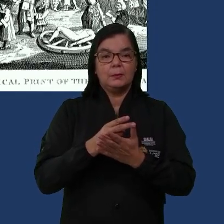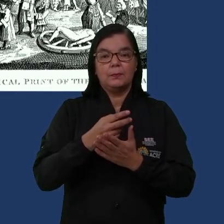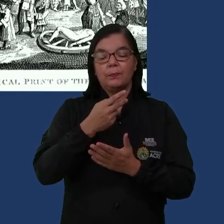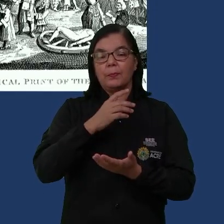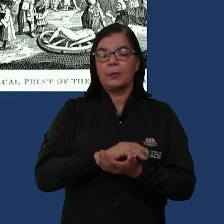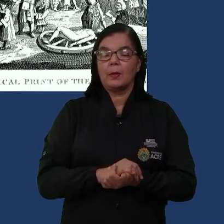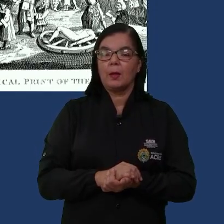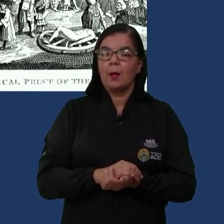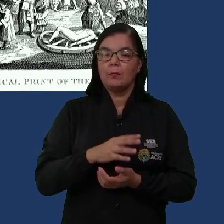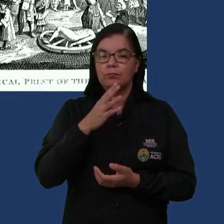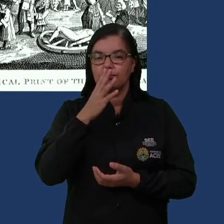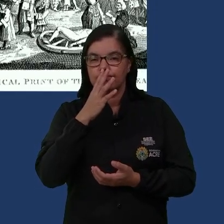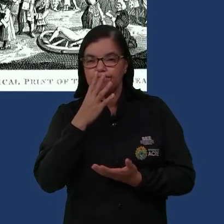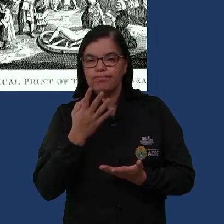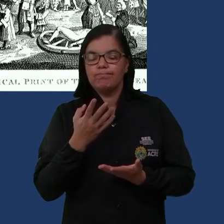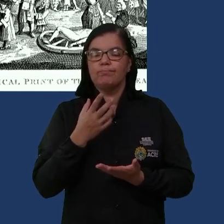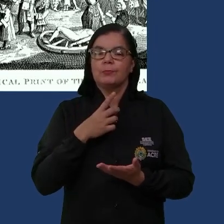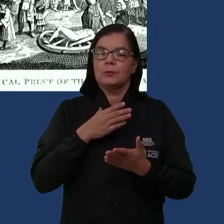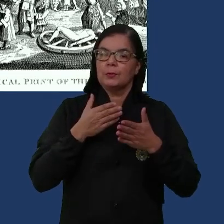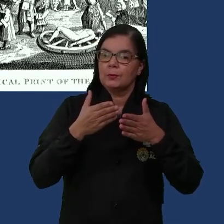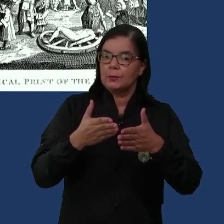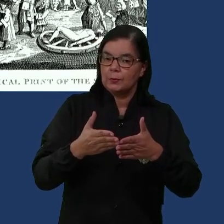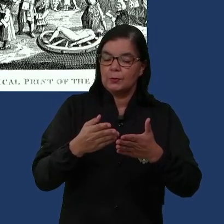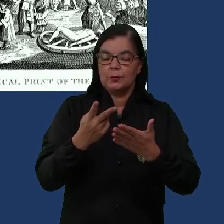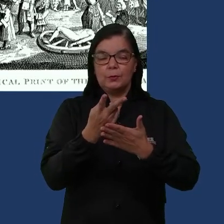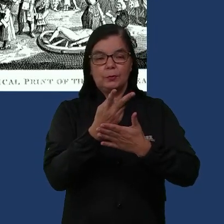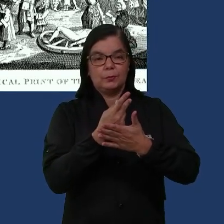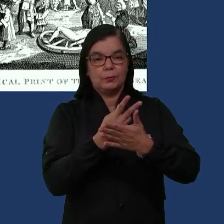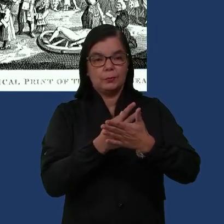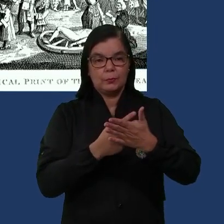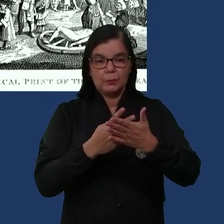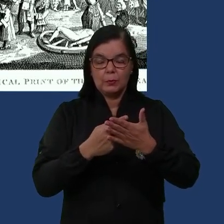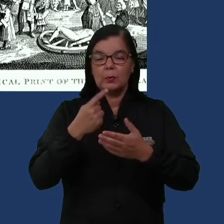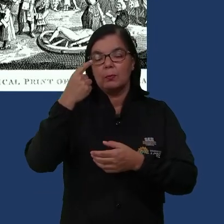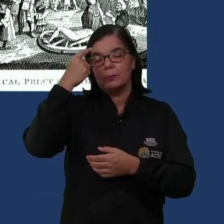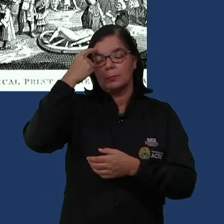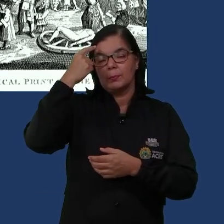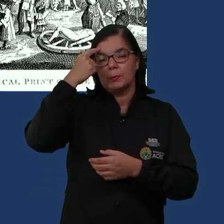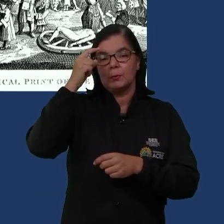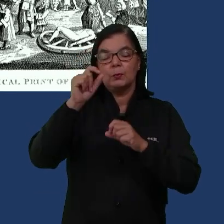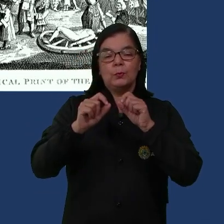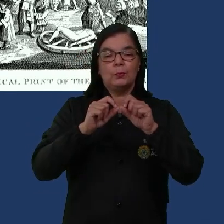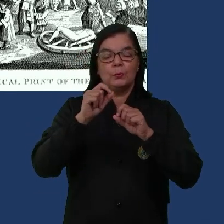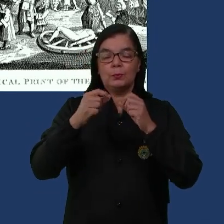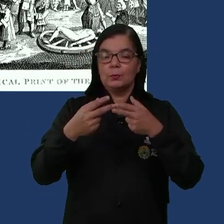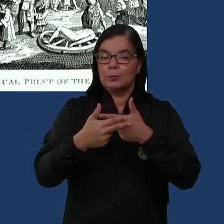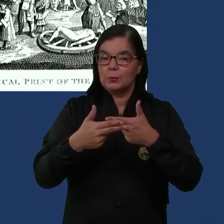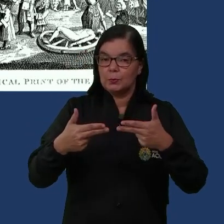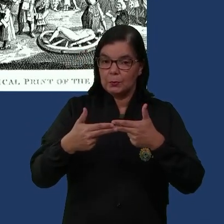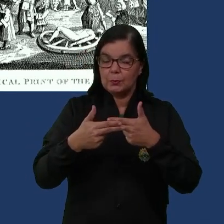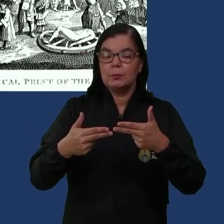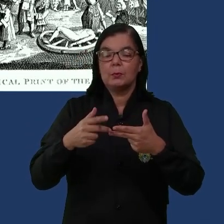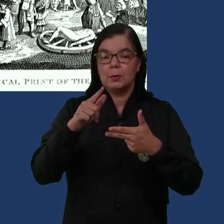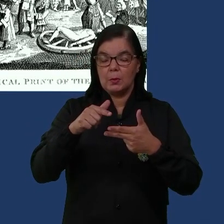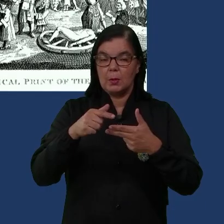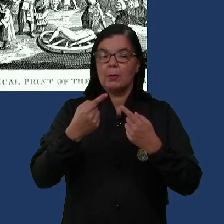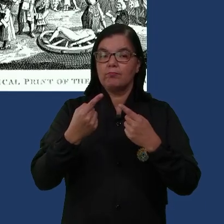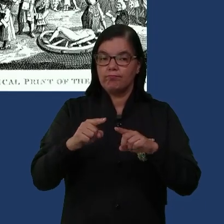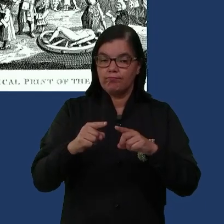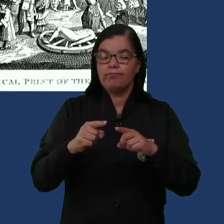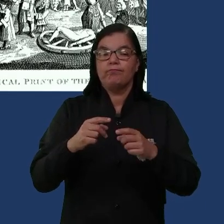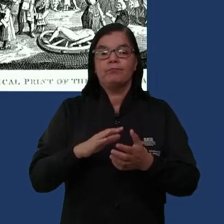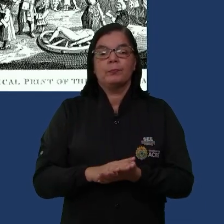quem aprecia, quem chega até a obra, refletir sobre questões que são abordadas